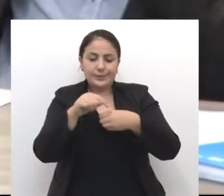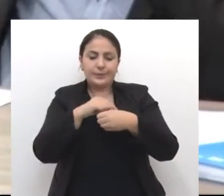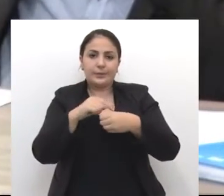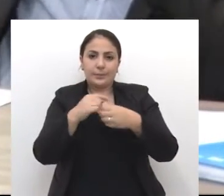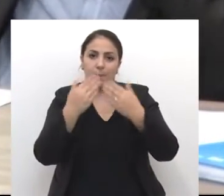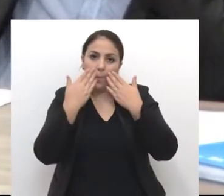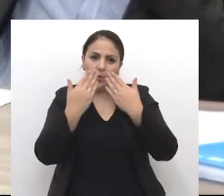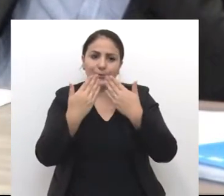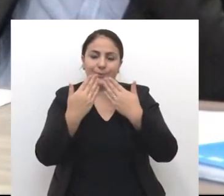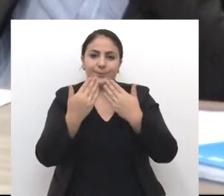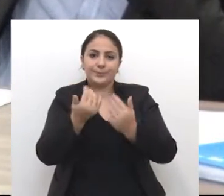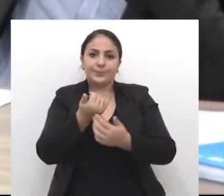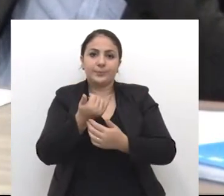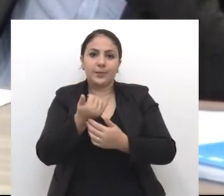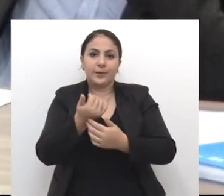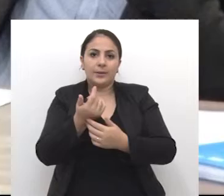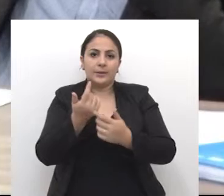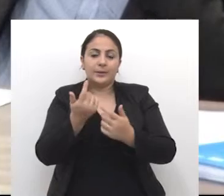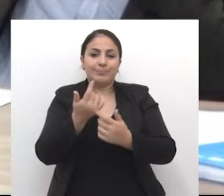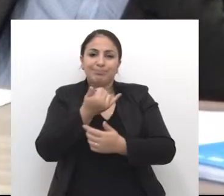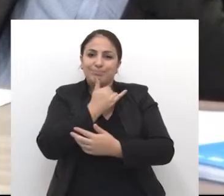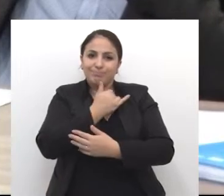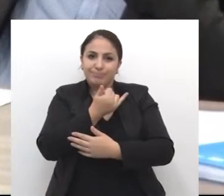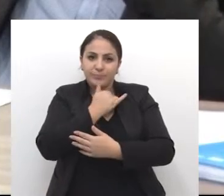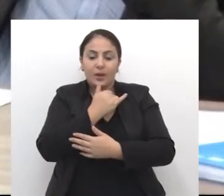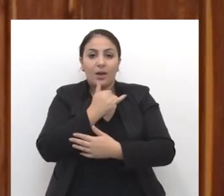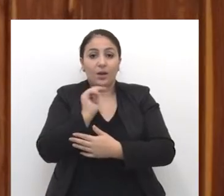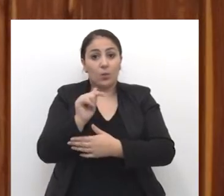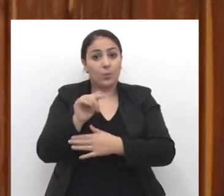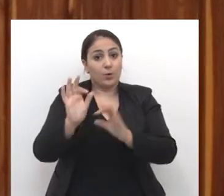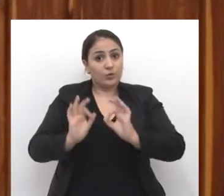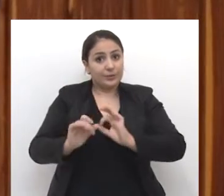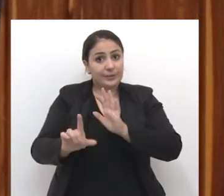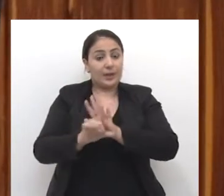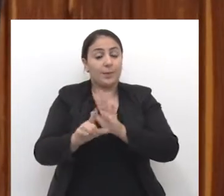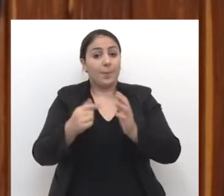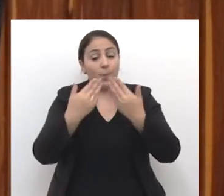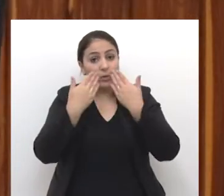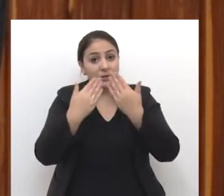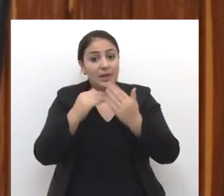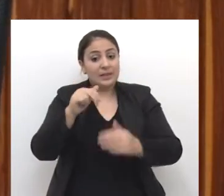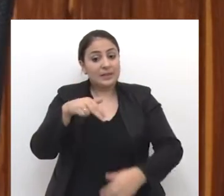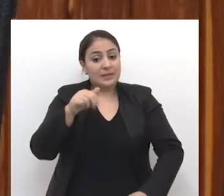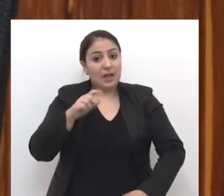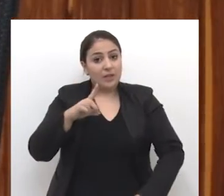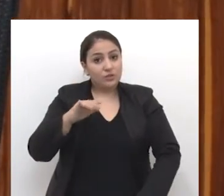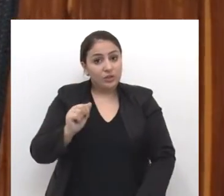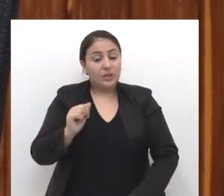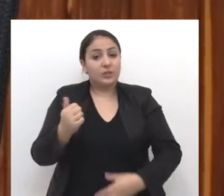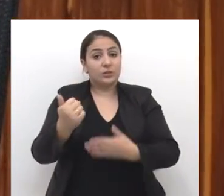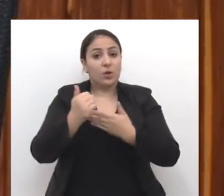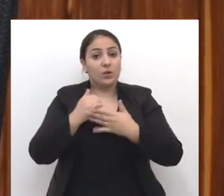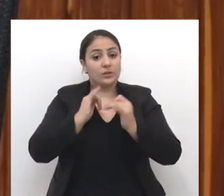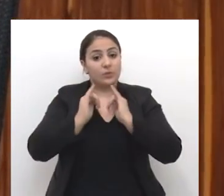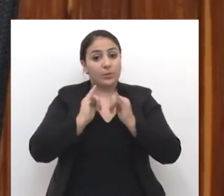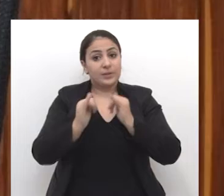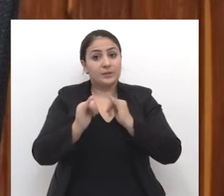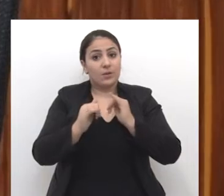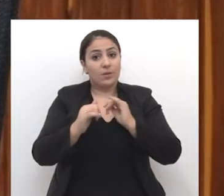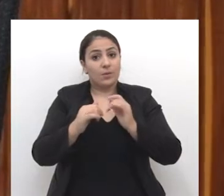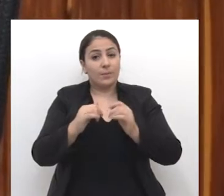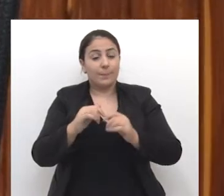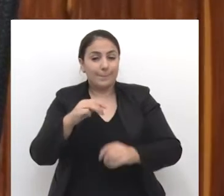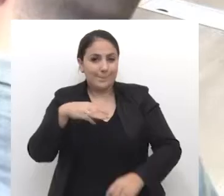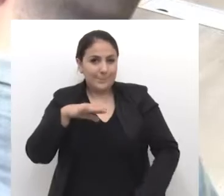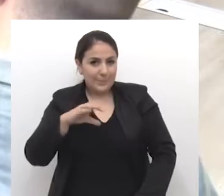também mostrou descontentamento com o projeto de lei. E para ilustrar, Nádia trouxe informações referentes ao mês